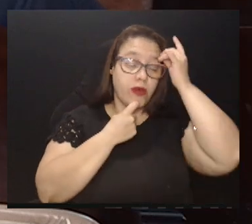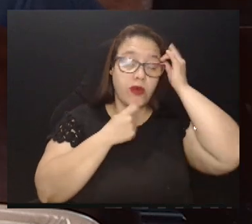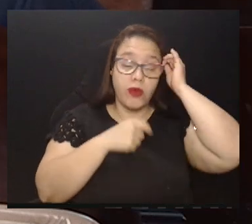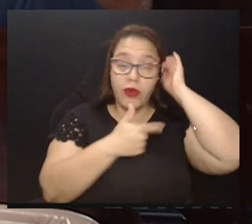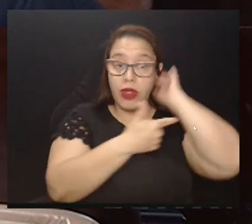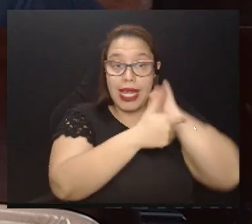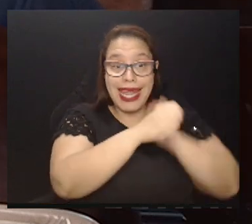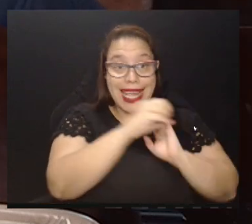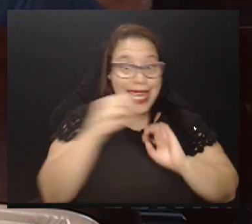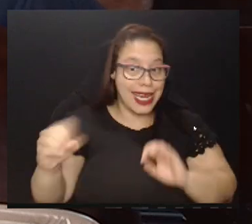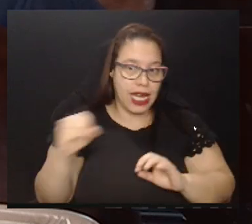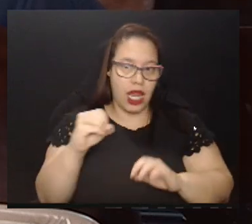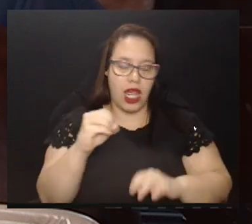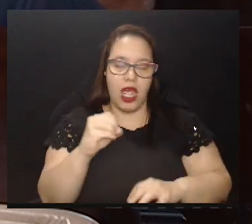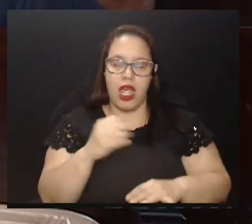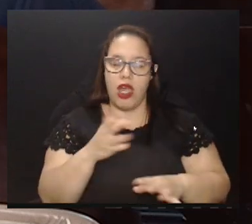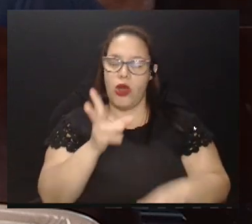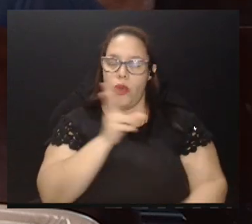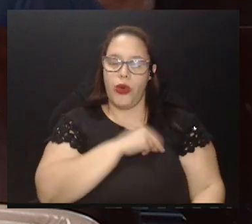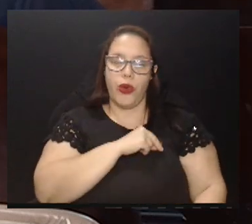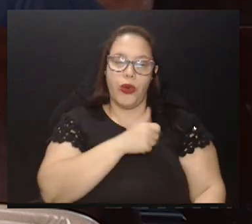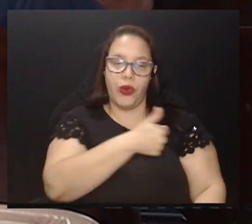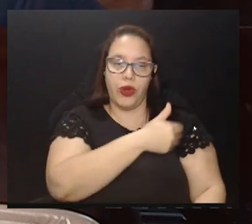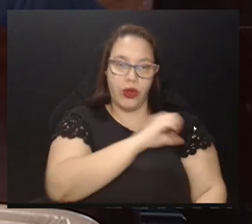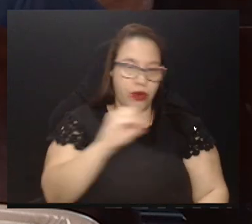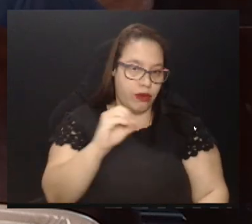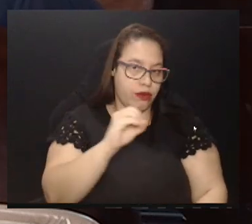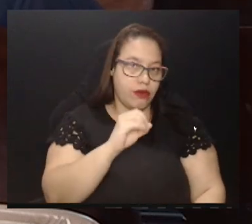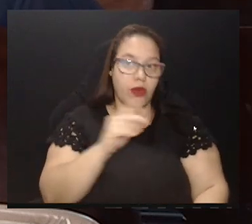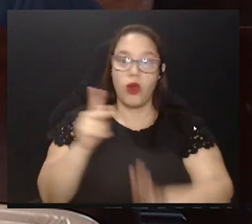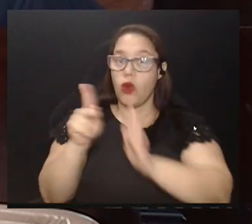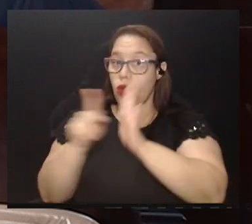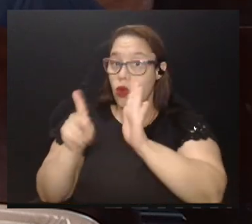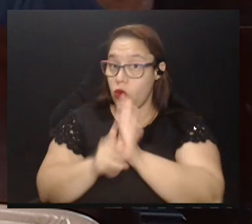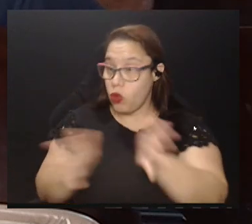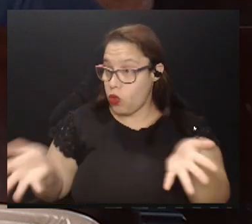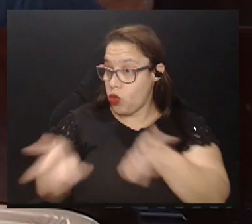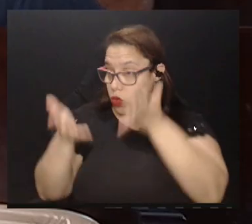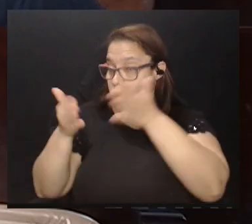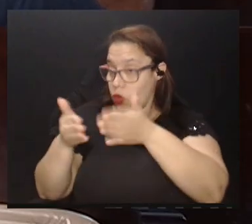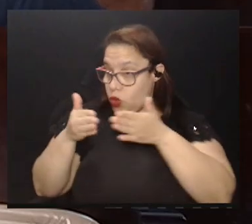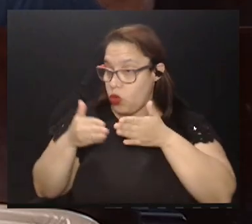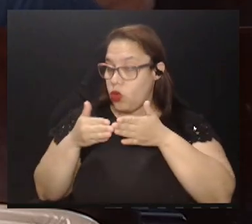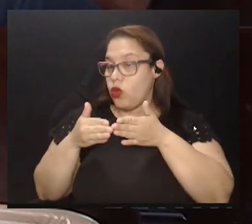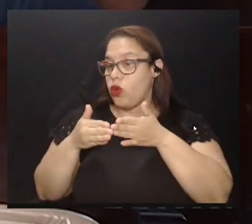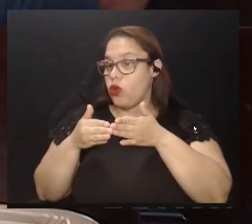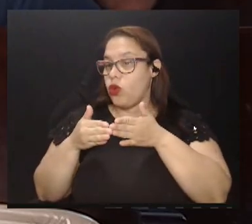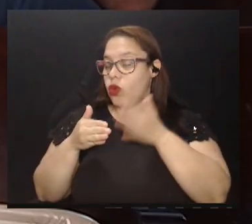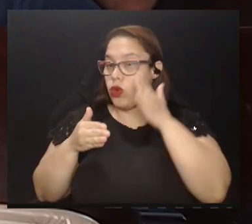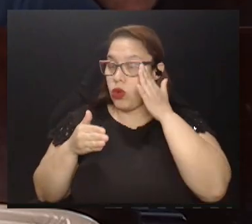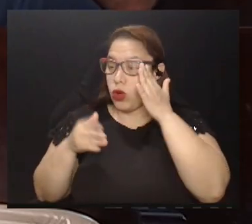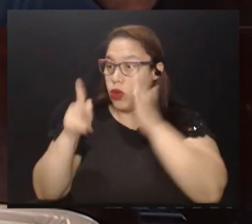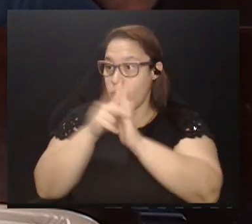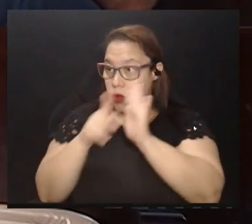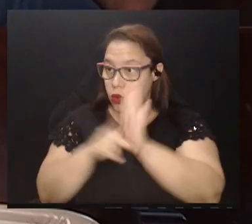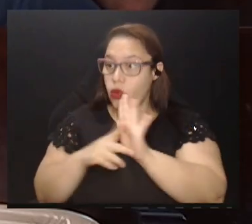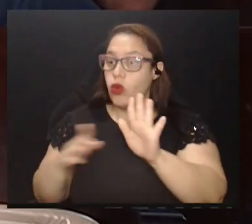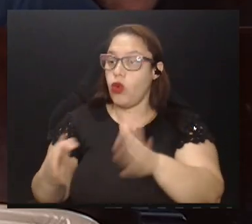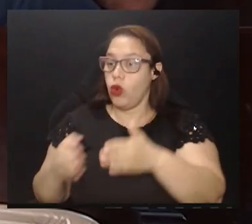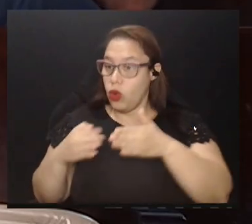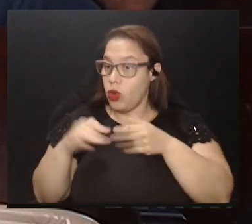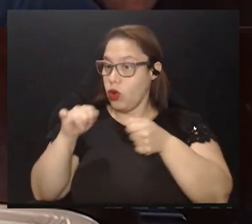coisa espetacular. Deixa eu falar um projeto de encomenda. Uma vez, um projeto de encomenda que eu fiz. 5